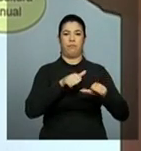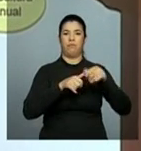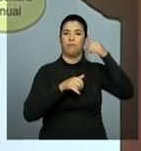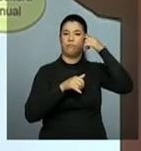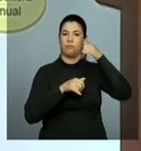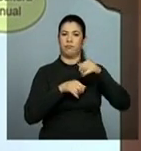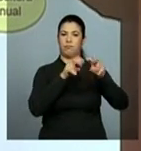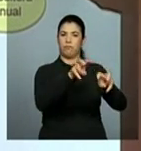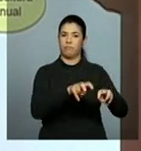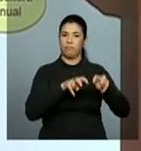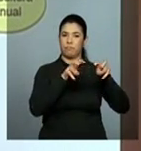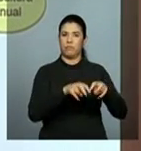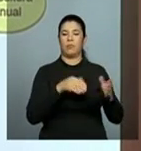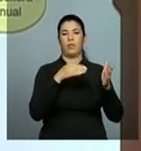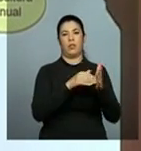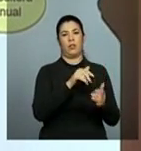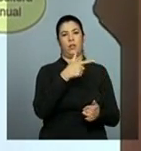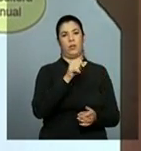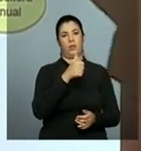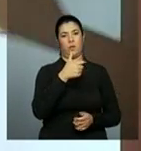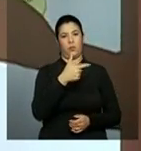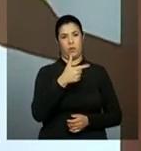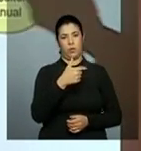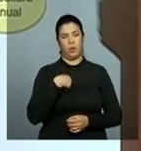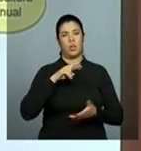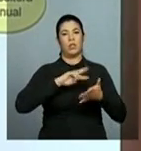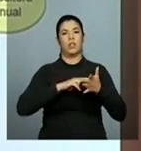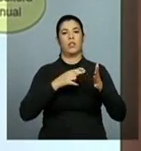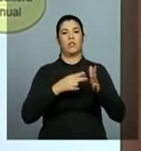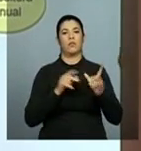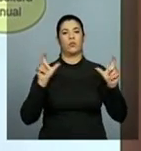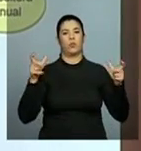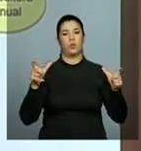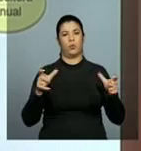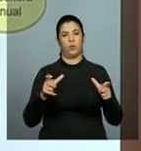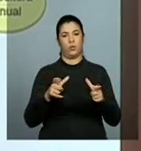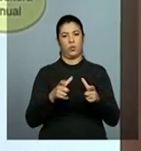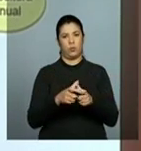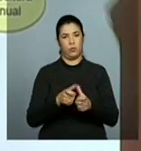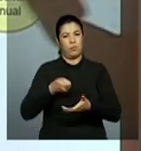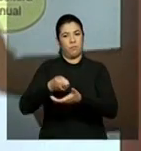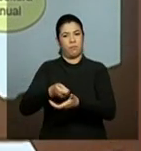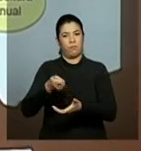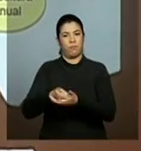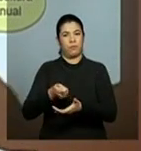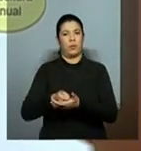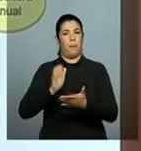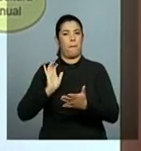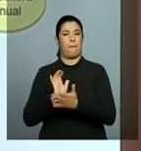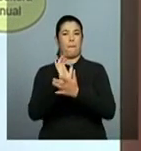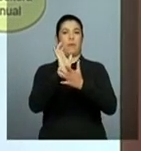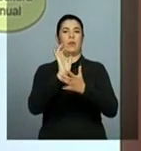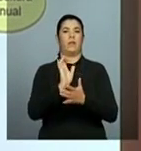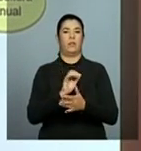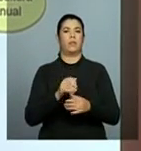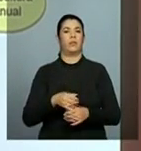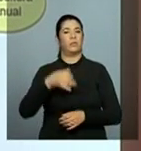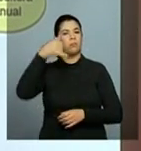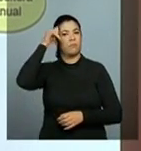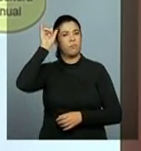reduzindo a pressão da agricultura sobre novas áreas e diminuindo o impacto da agricultura sobre